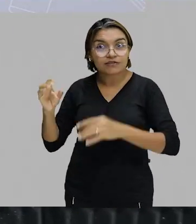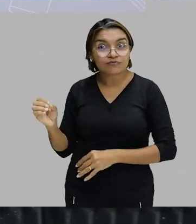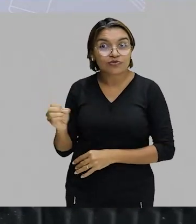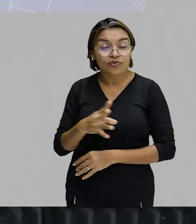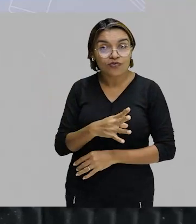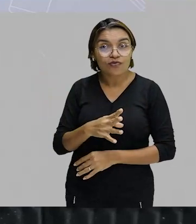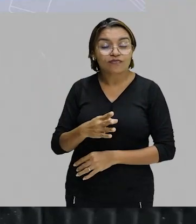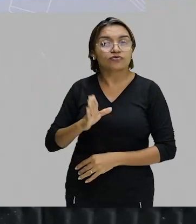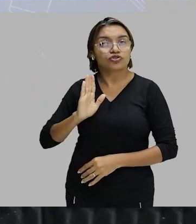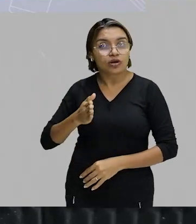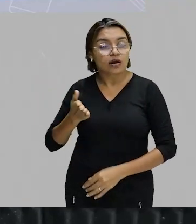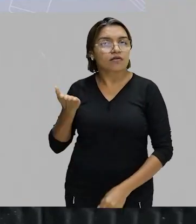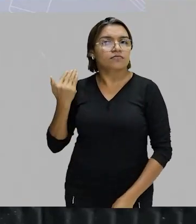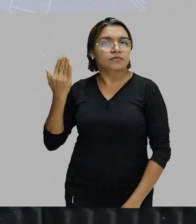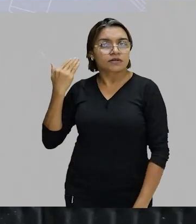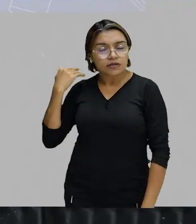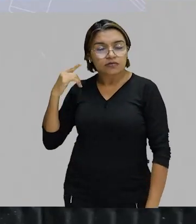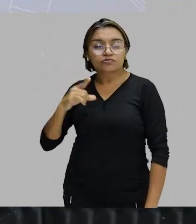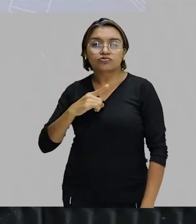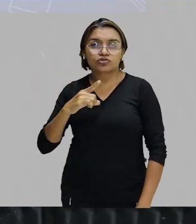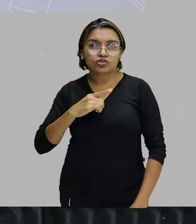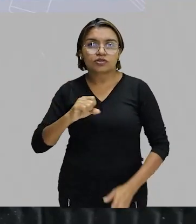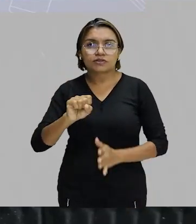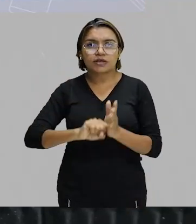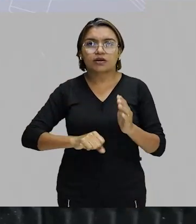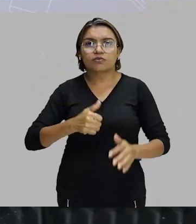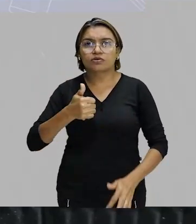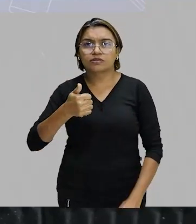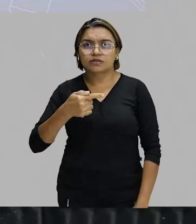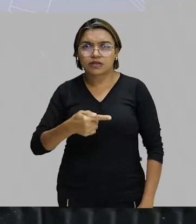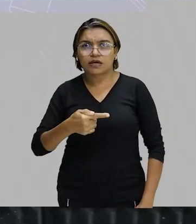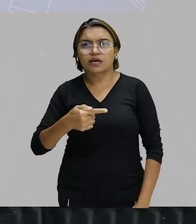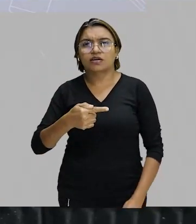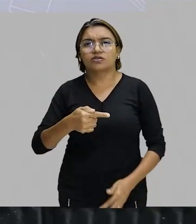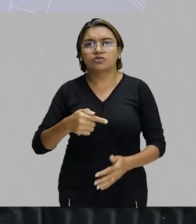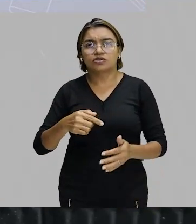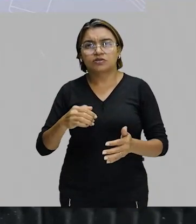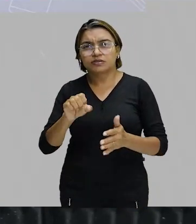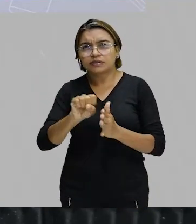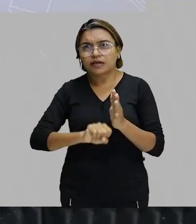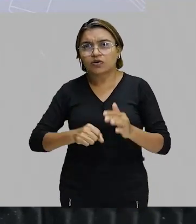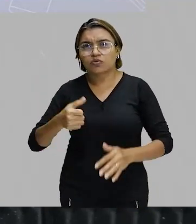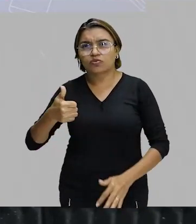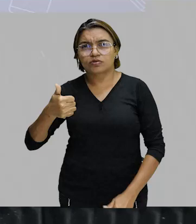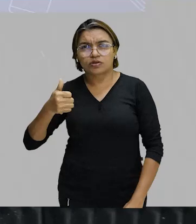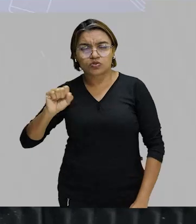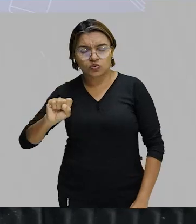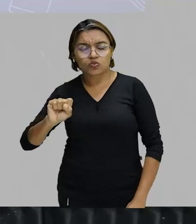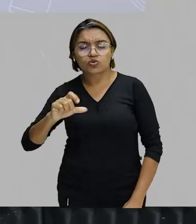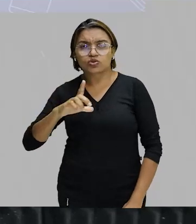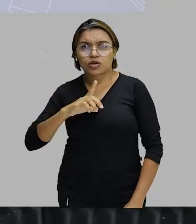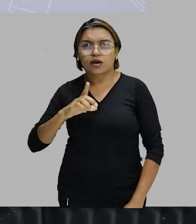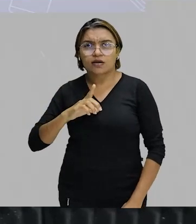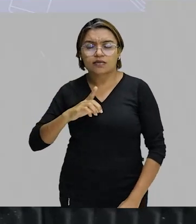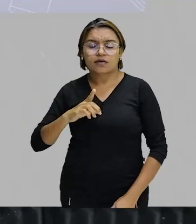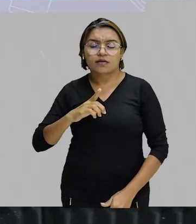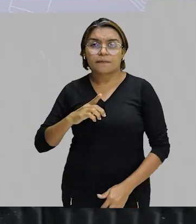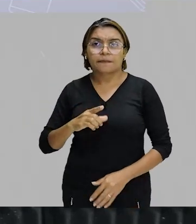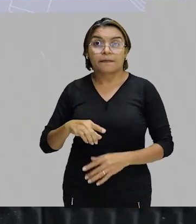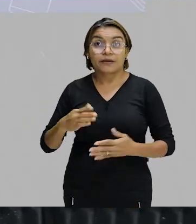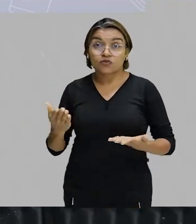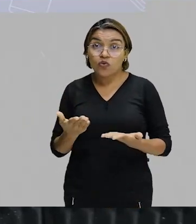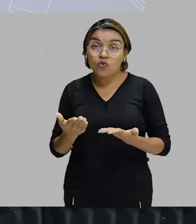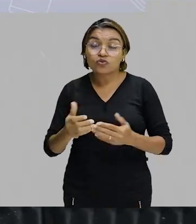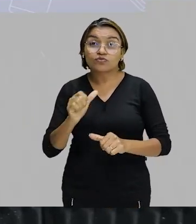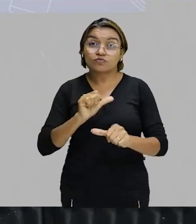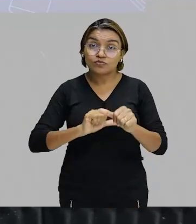liberalismo. Já existia lá no século XVII, no século XVIII, o liberalismo. O neoliberalismo só atualizou,